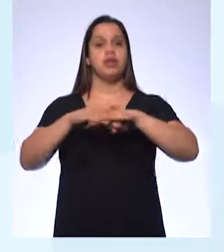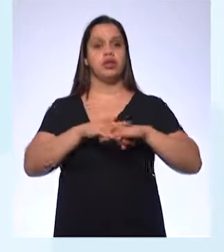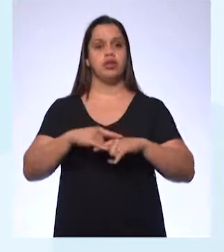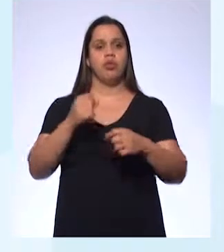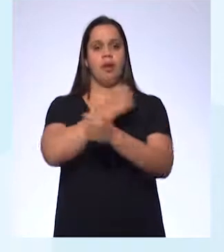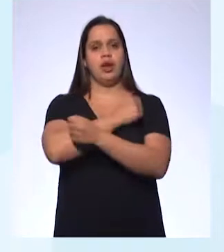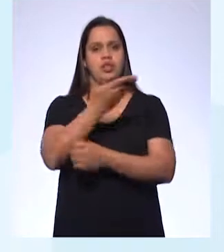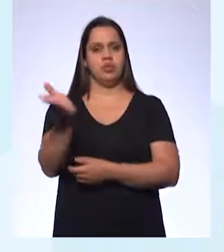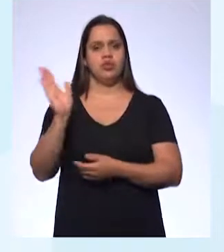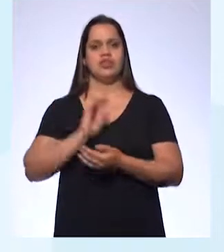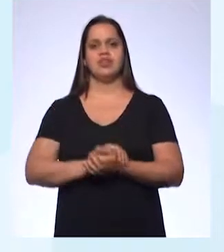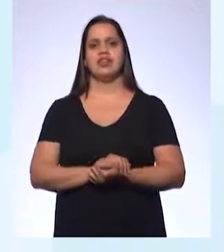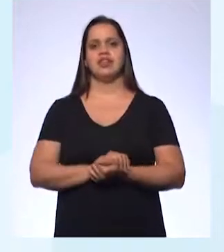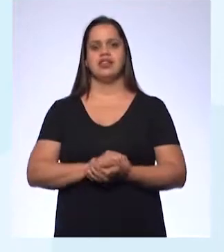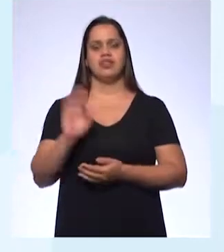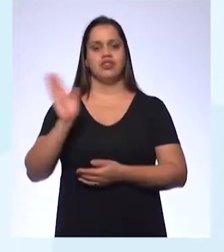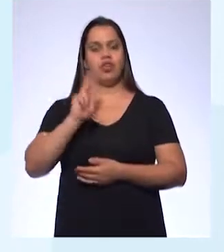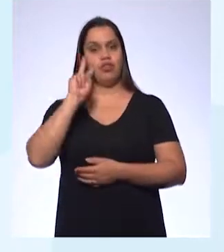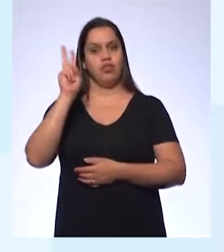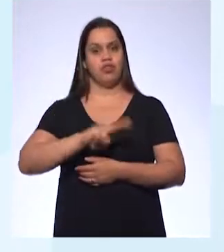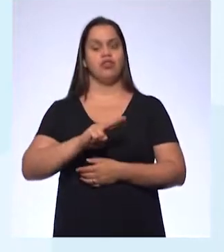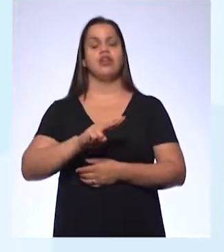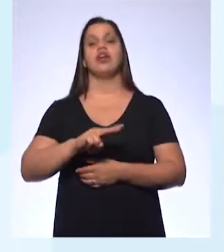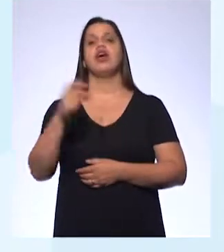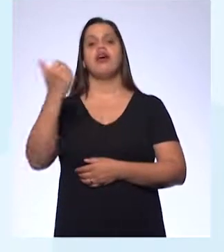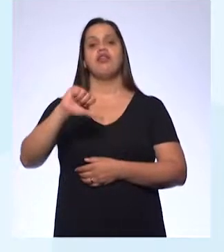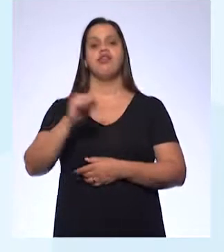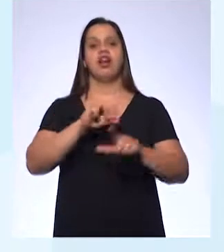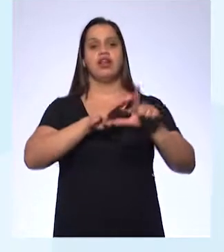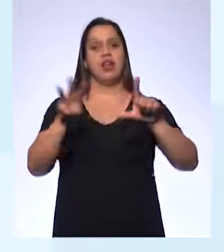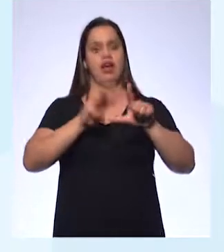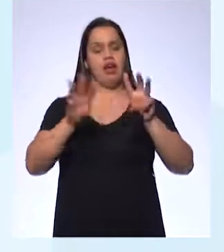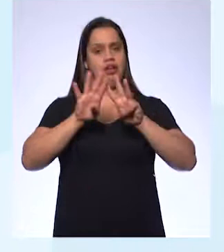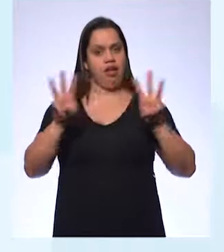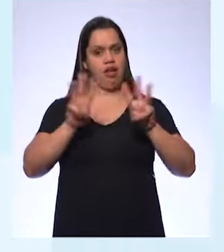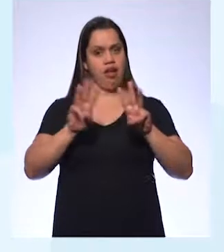abraço. Um abraço, galera. Ó, não esquece de deixar